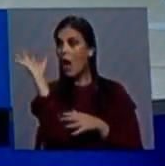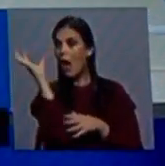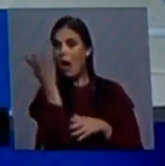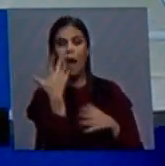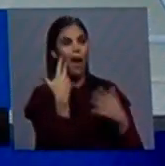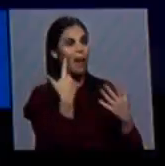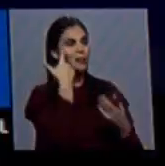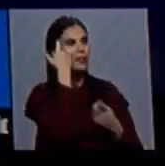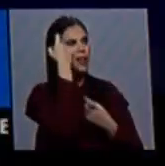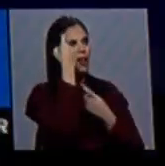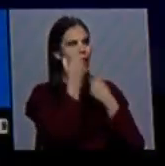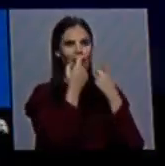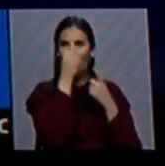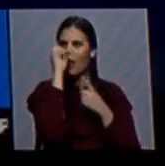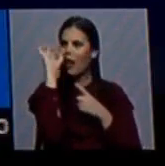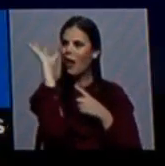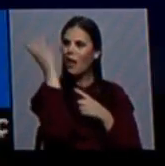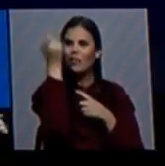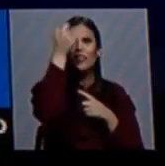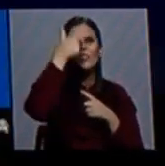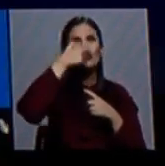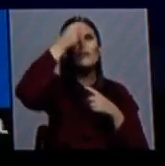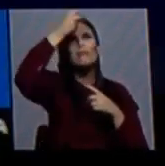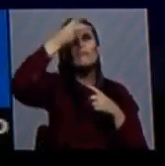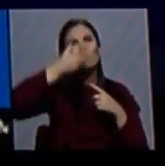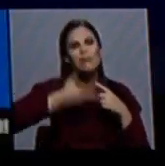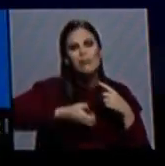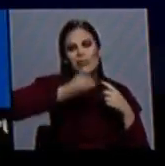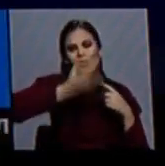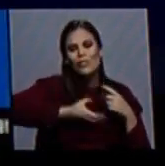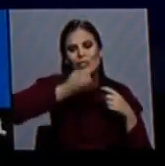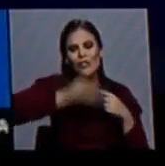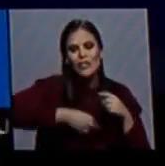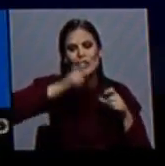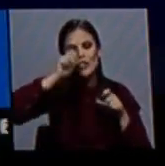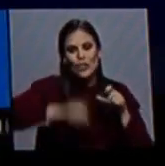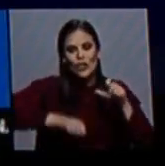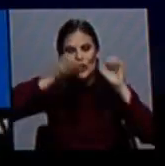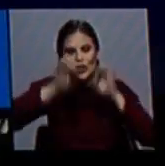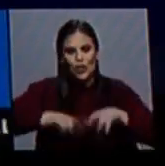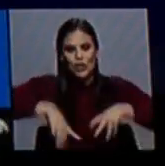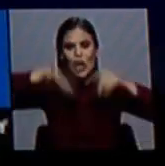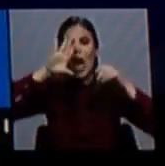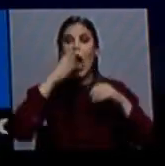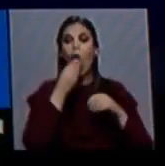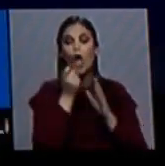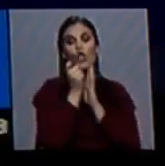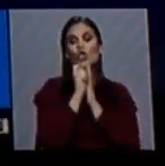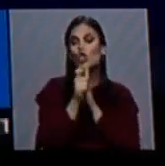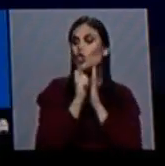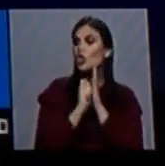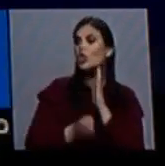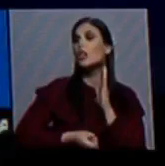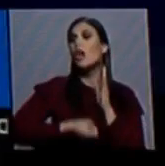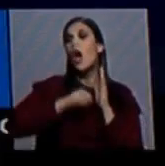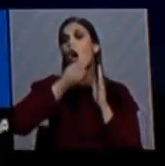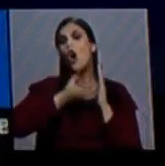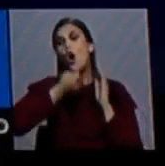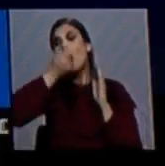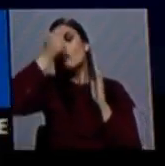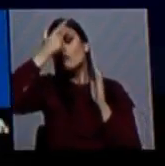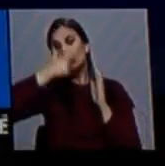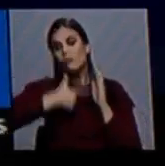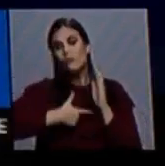sobre a natureza surgem histórias mágicas. E elas são contadas pelos próprios alunos. E são escritas pelos meninos e pelas meninas das